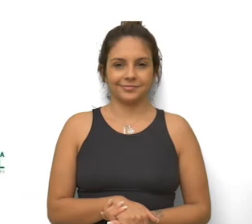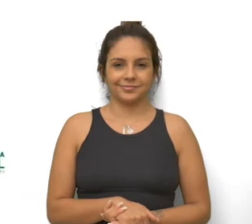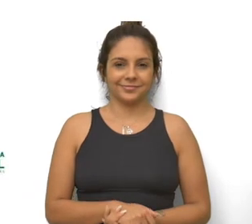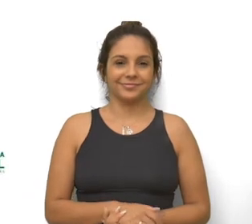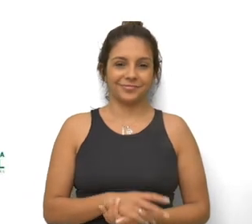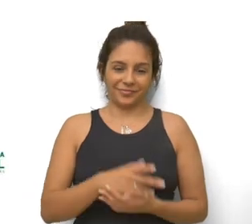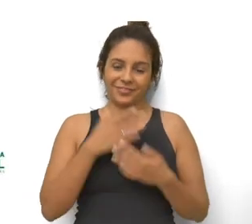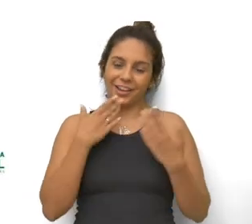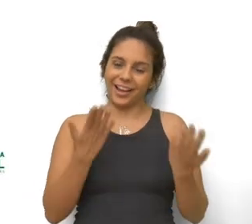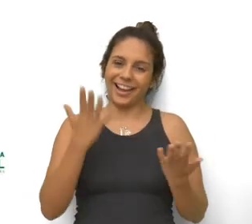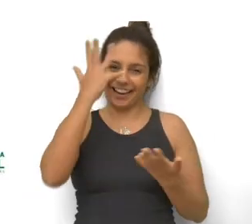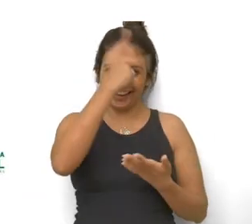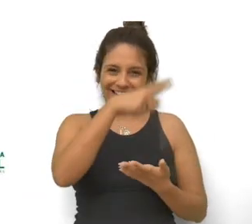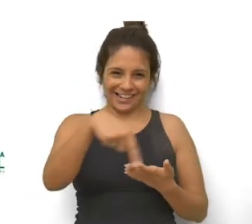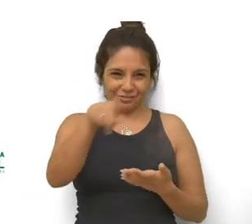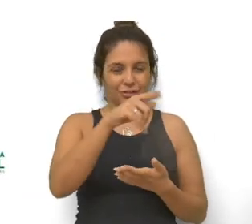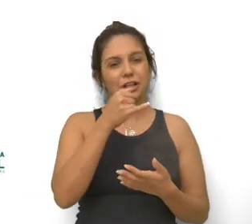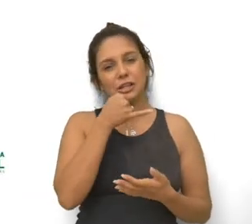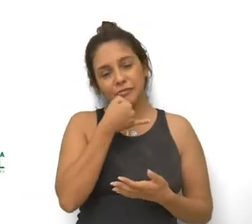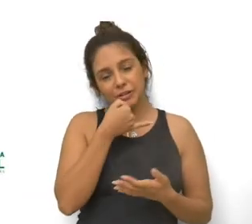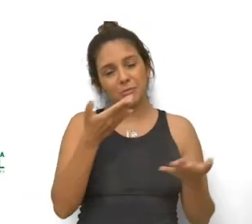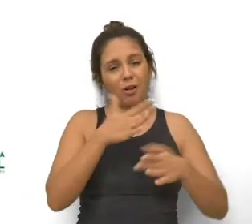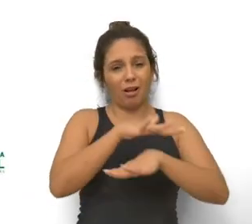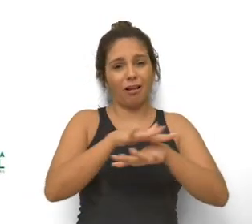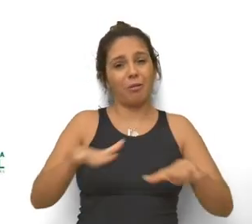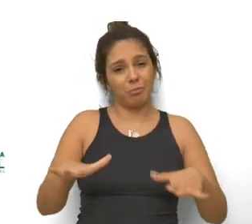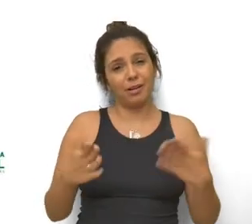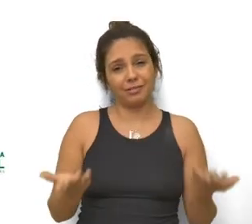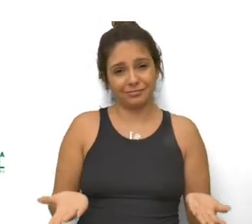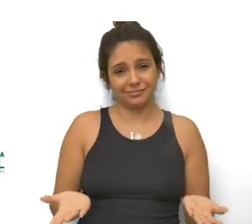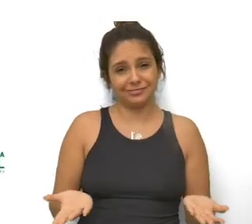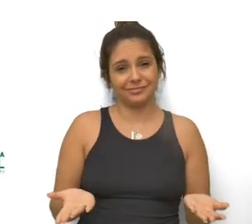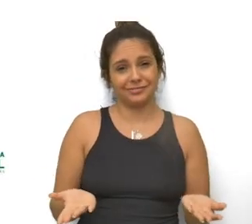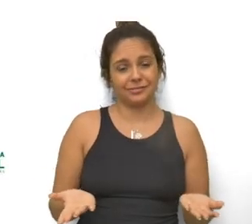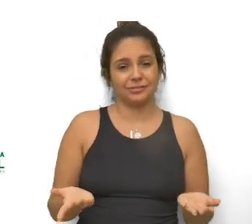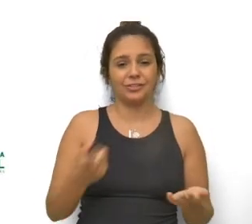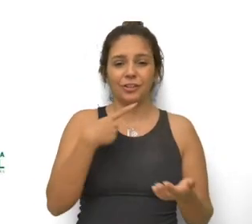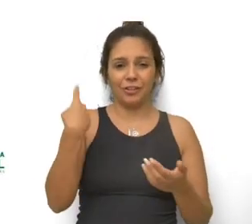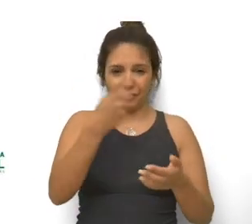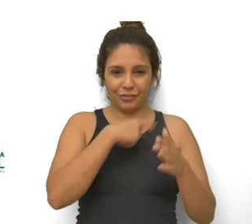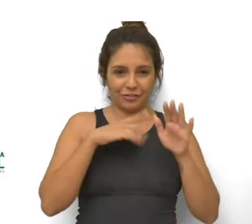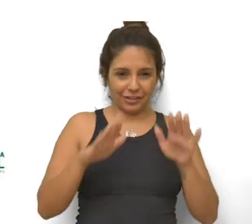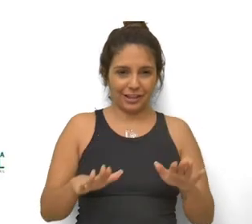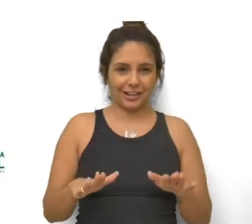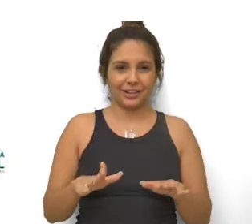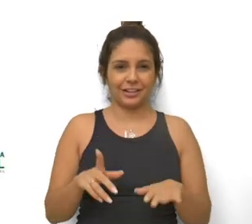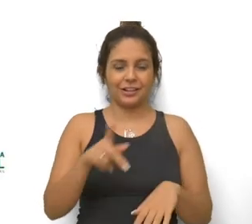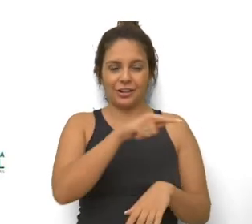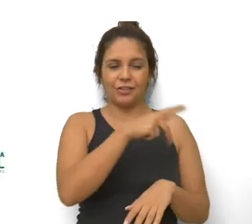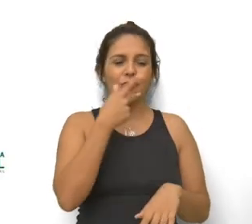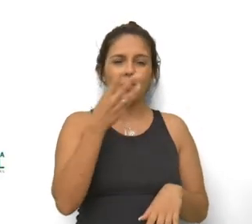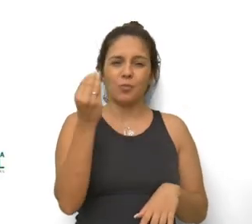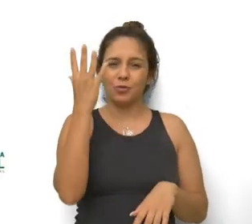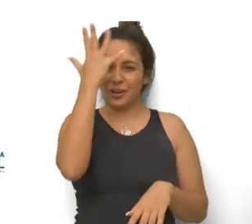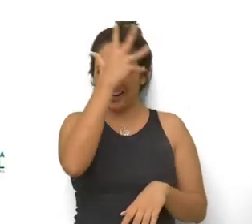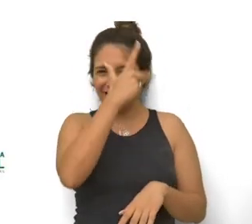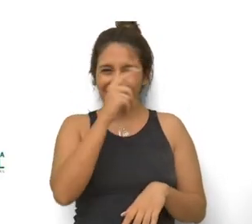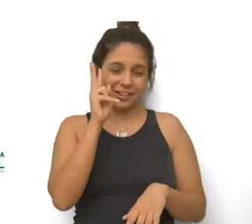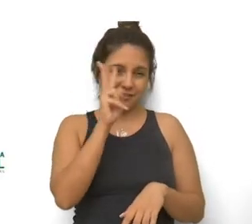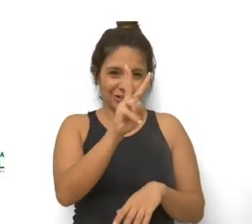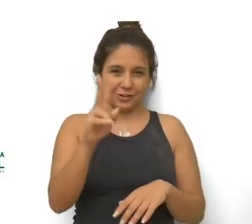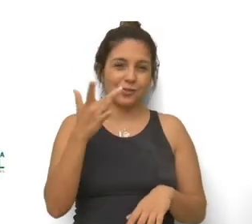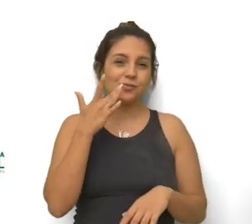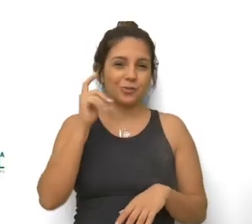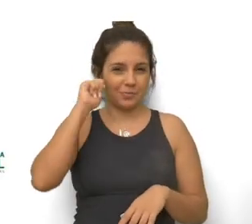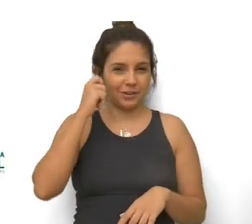Ai, ai, gente. Infelizmente tem que acabar. Vamos ficar aqui muito mais bonita essa visão dela de Ouro Preto, né? Vamos ficar